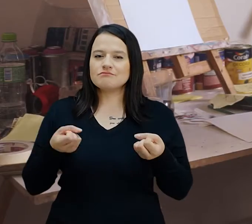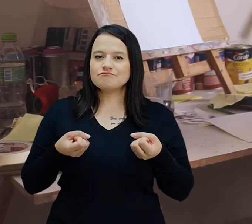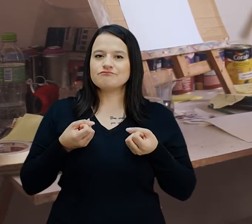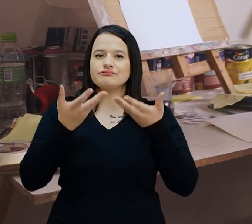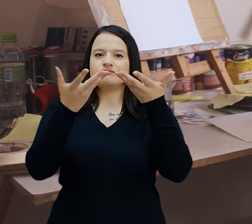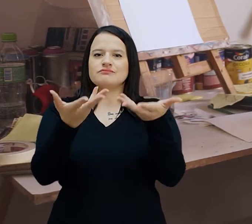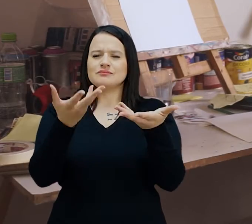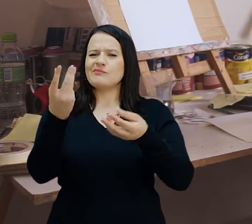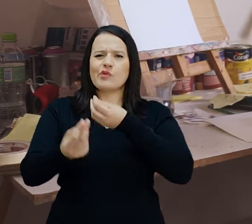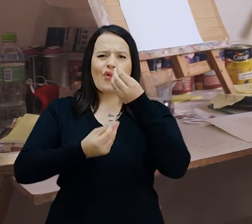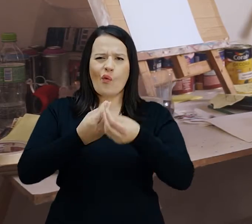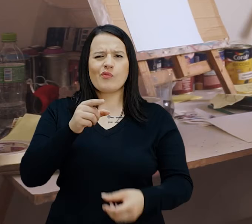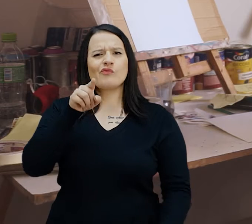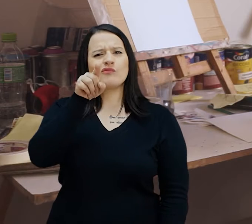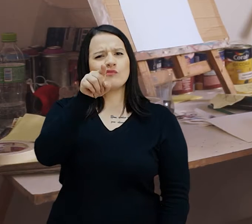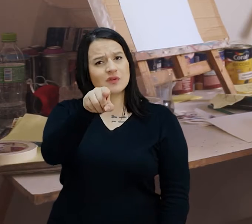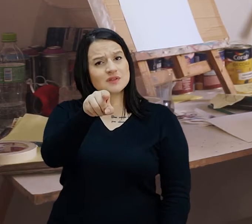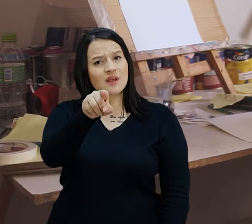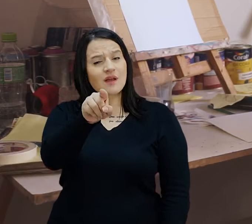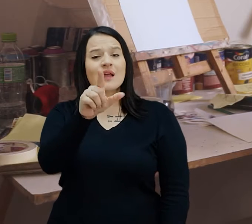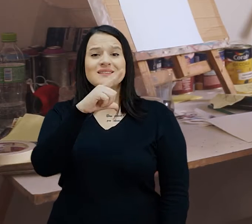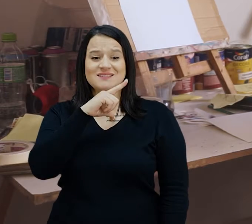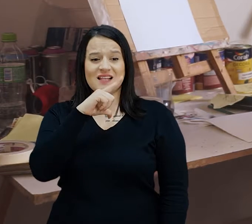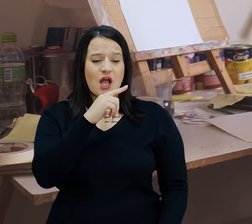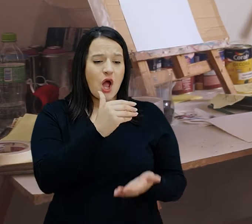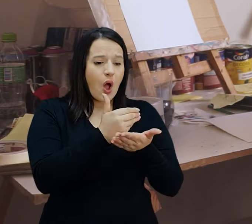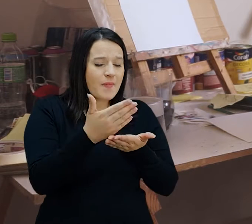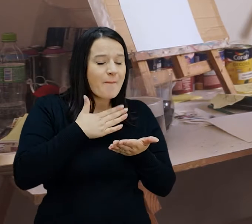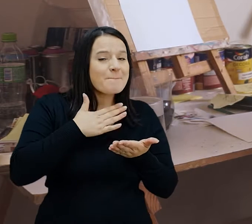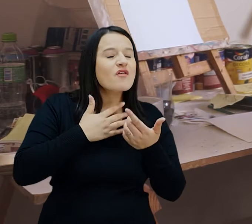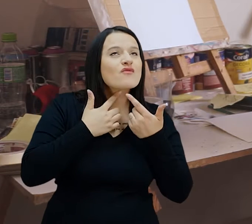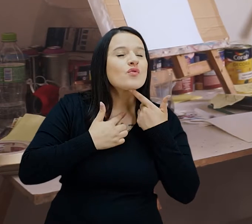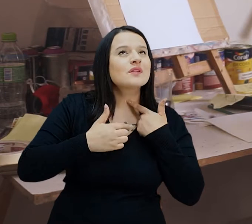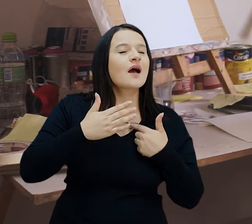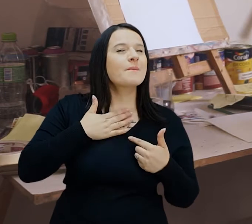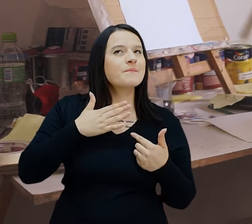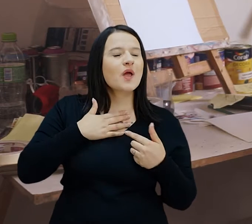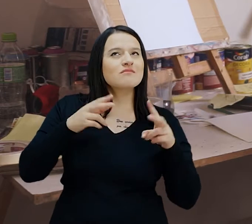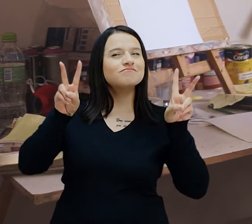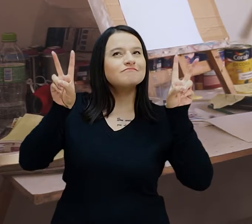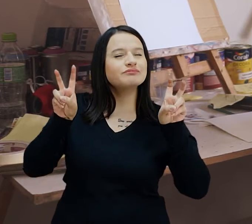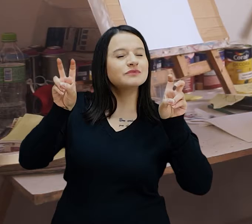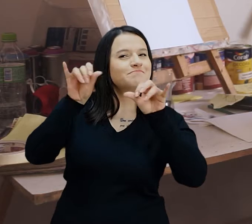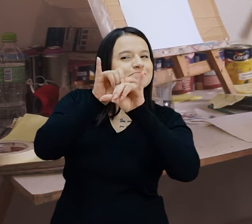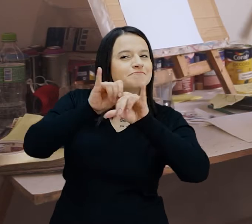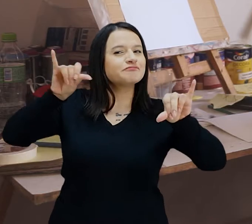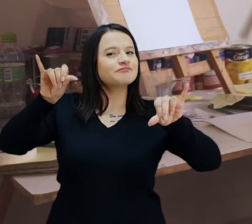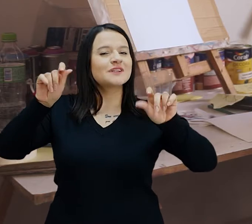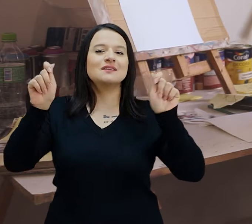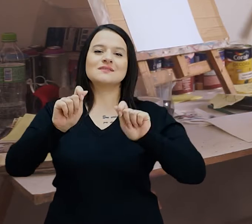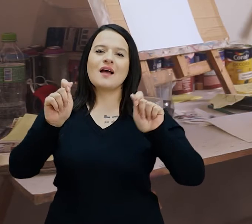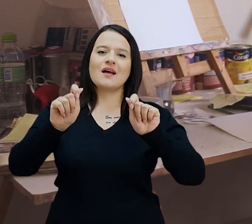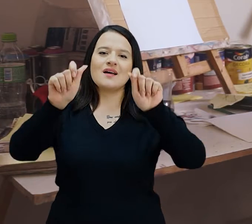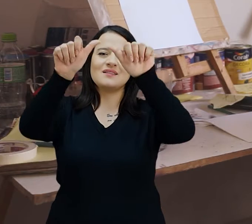Então eu vou contar agora um pouquinho de como você pode, a partir do seu desejo, do que você quer comunicar com o